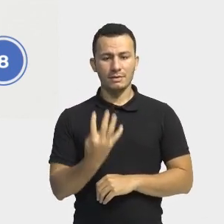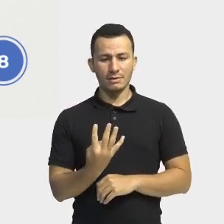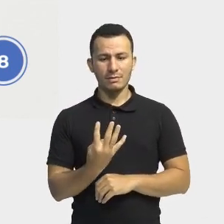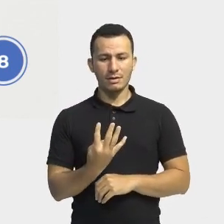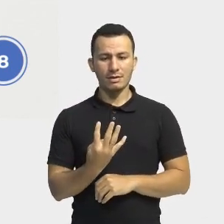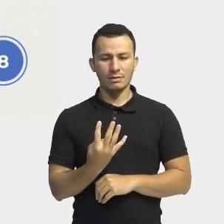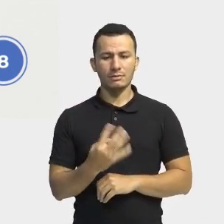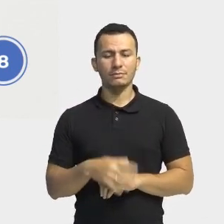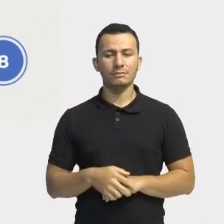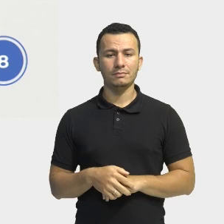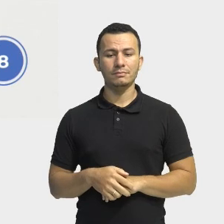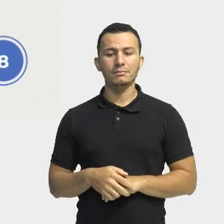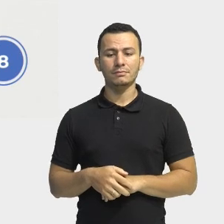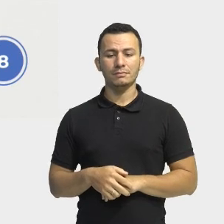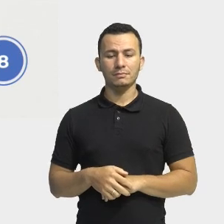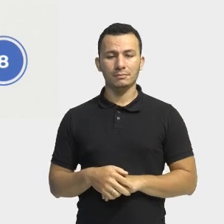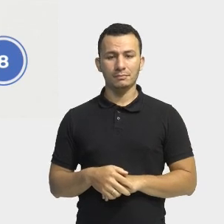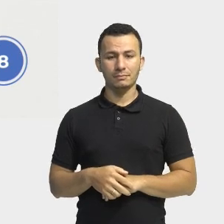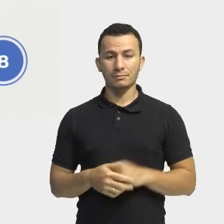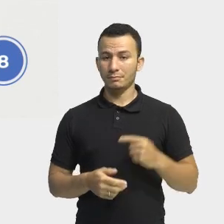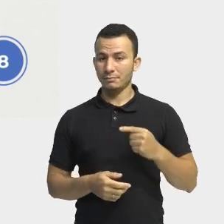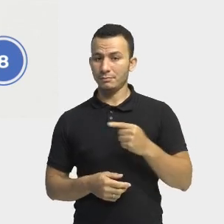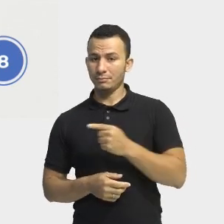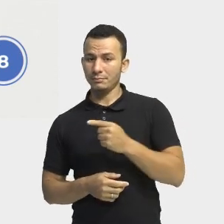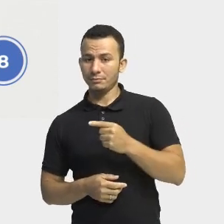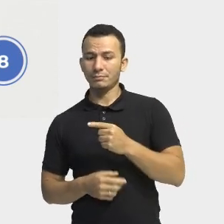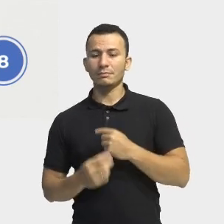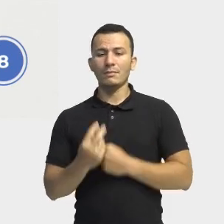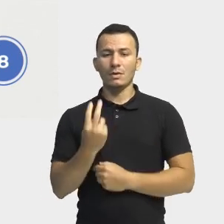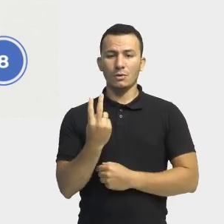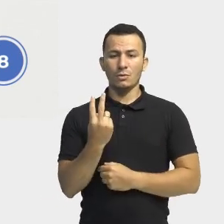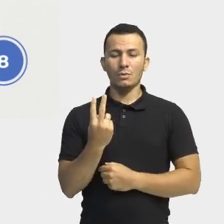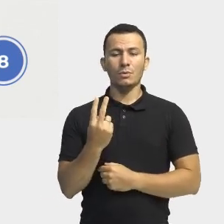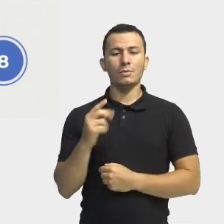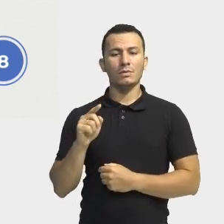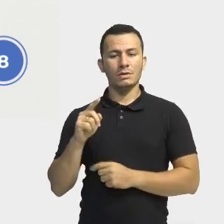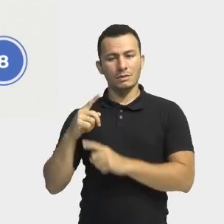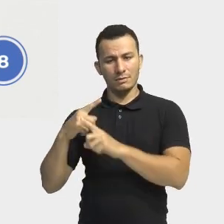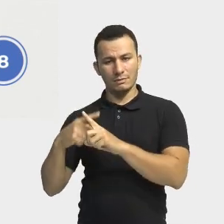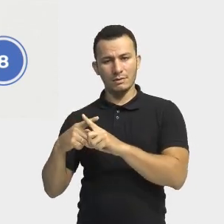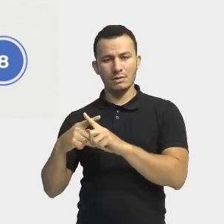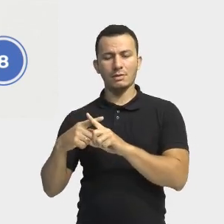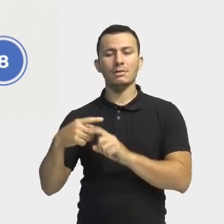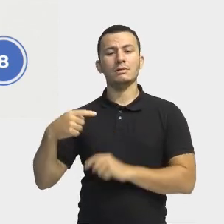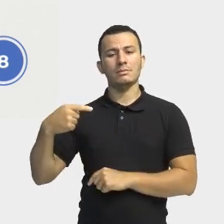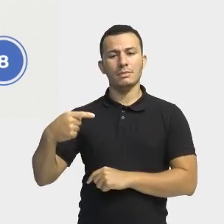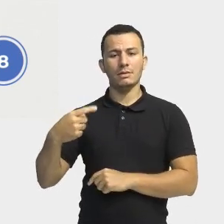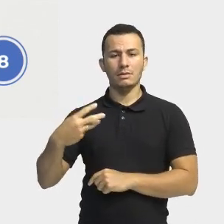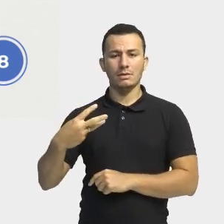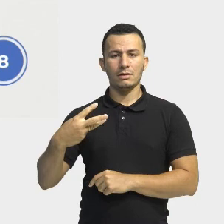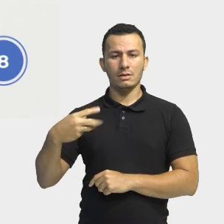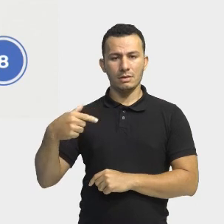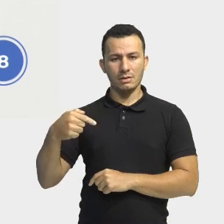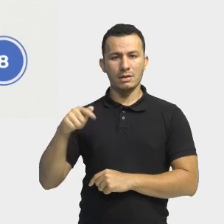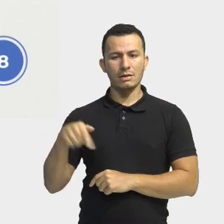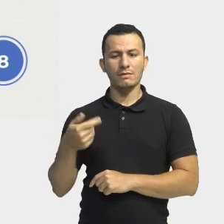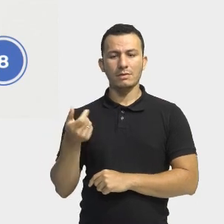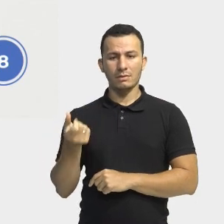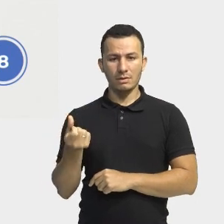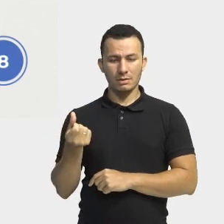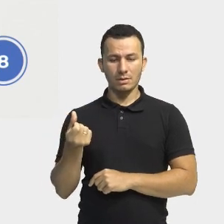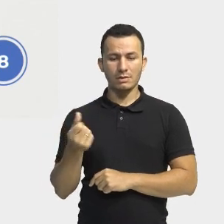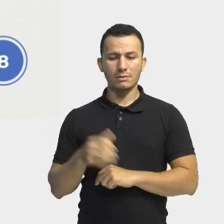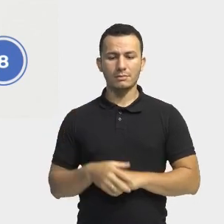certo? Vou colocar a setinha bem aqui. E 2 vezes menos 37,6 é igual a